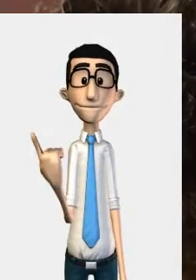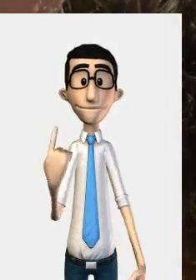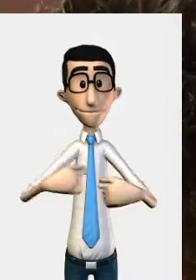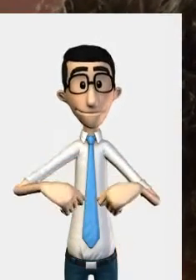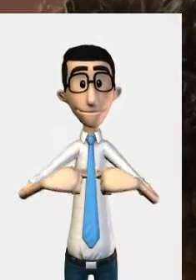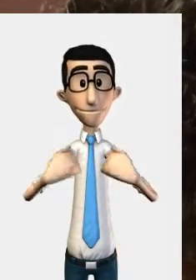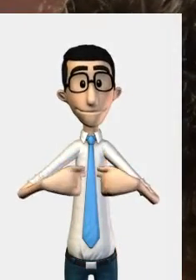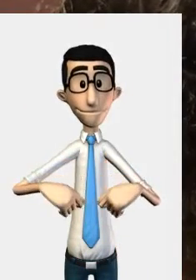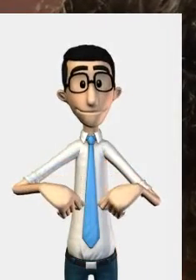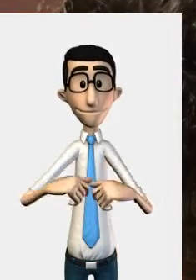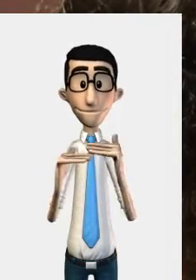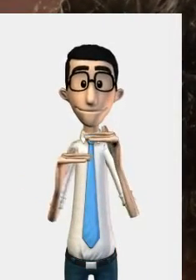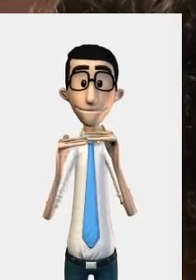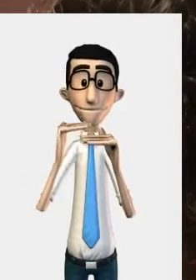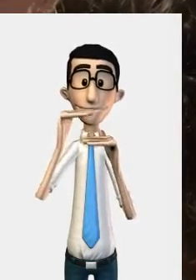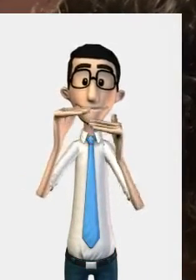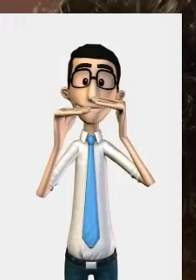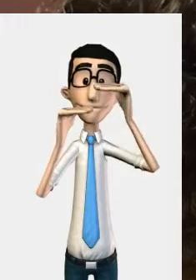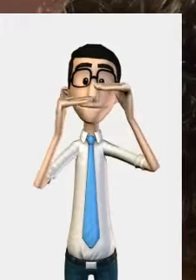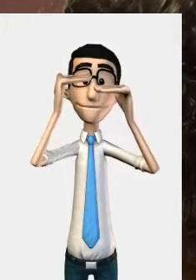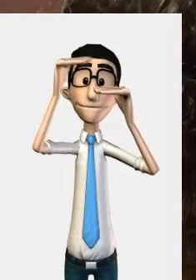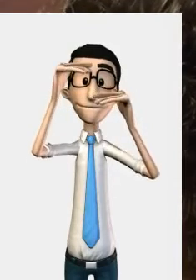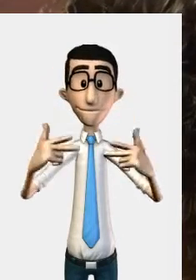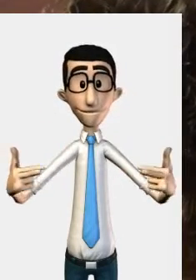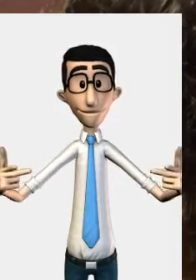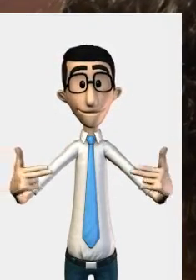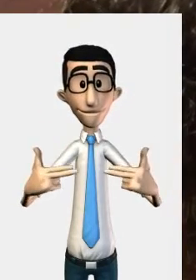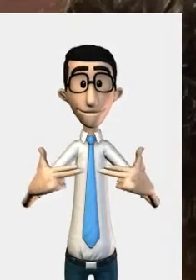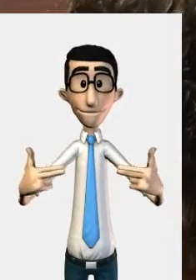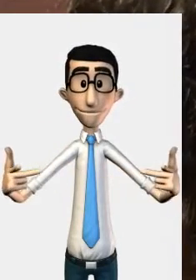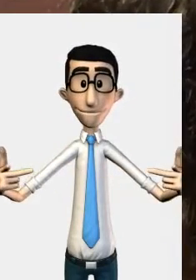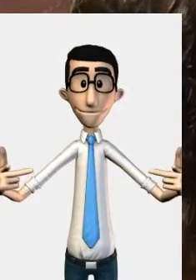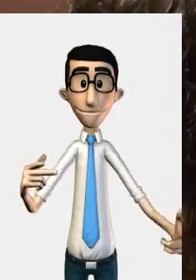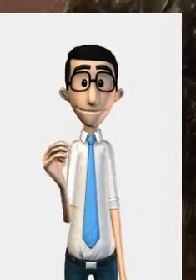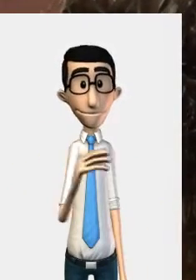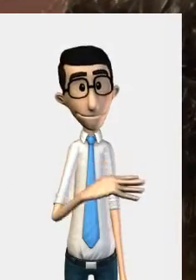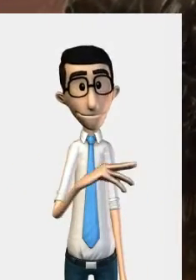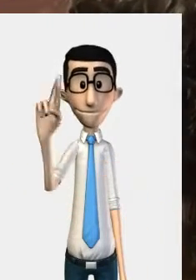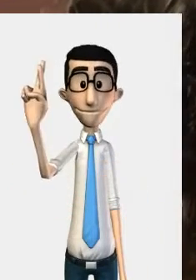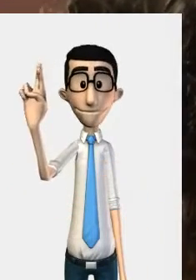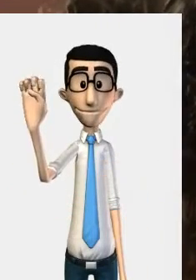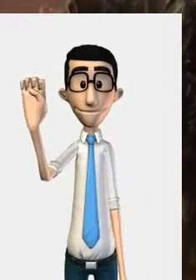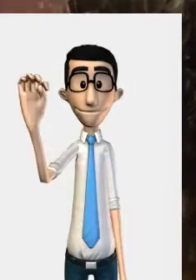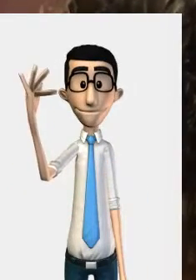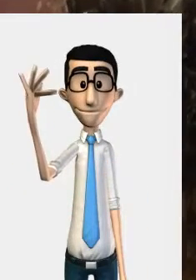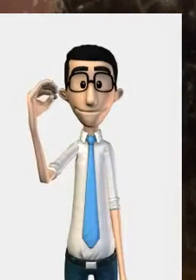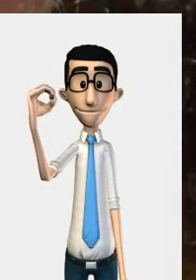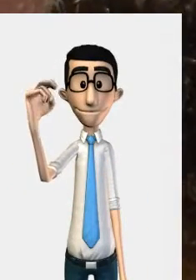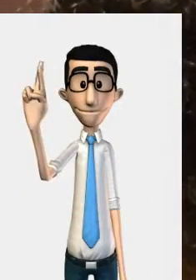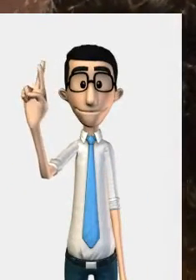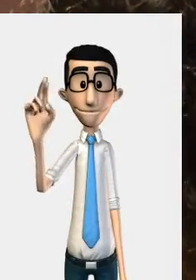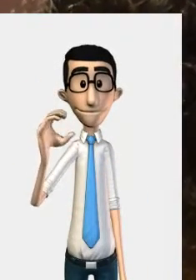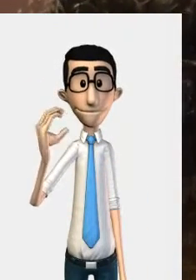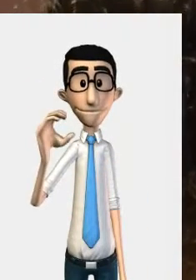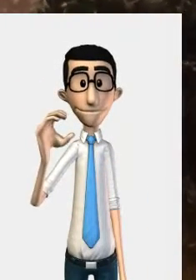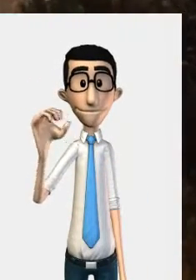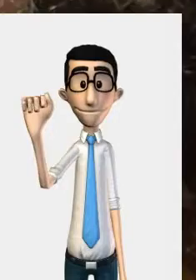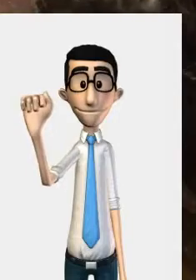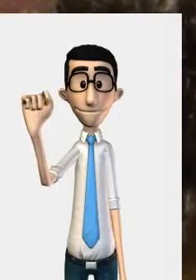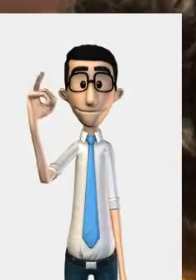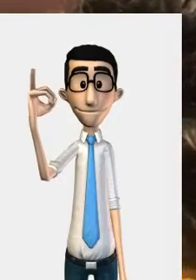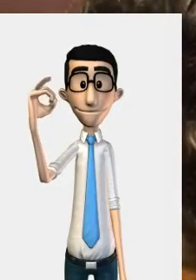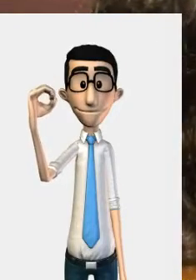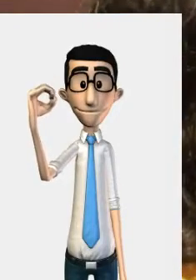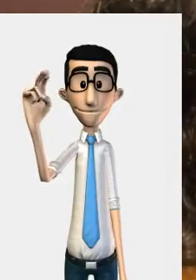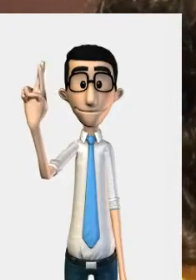anos, sem antecedentes criminais e que faça um curso de 40 horas em terapia ABA e que passe por uma provinha de checar